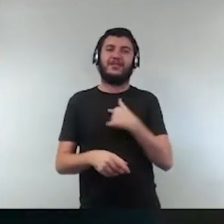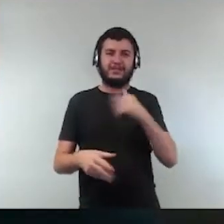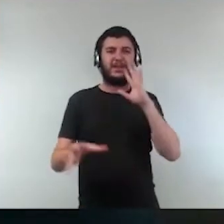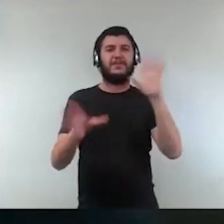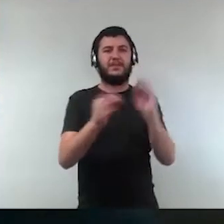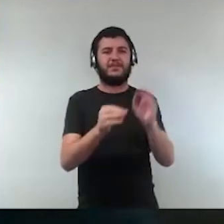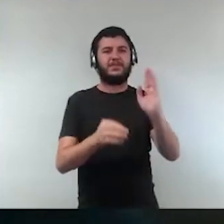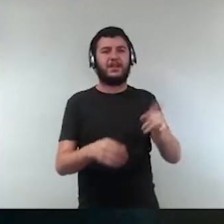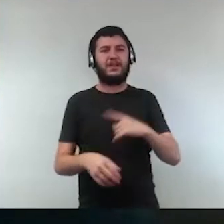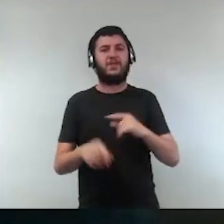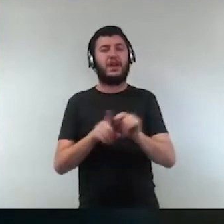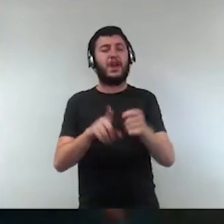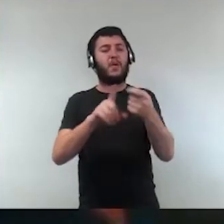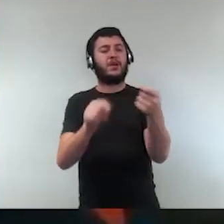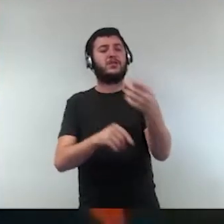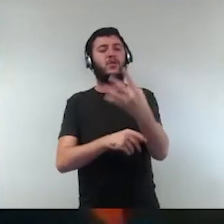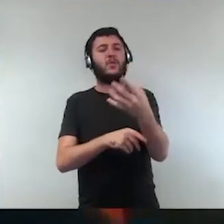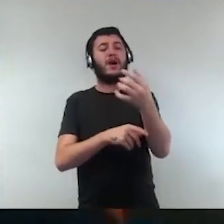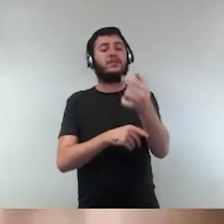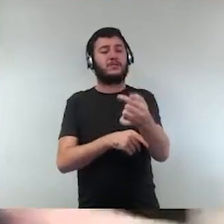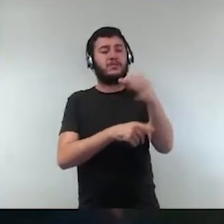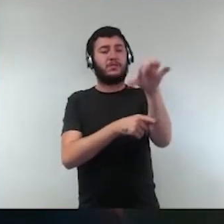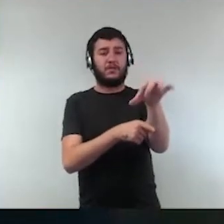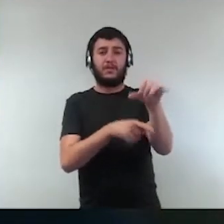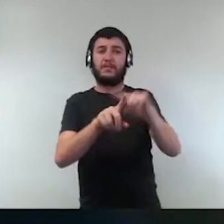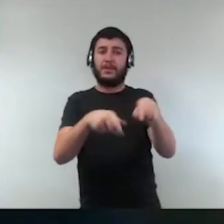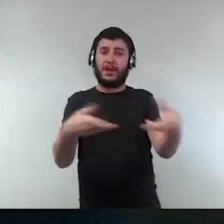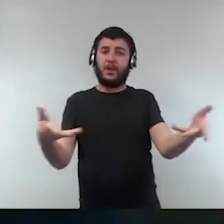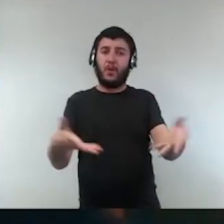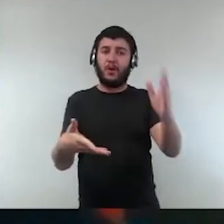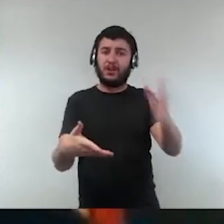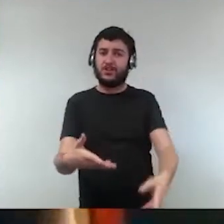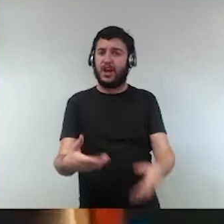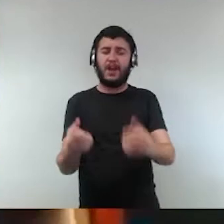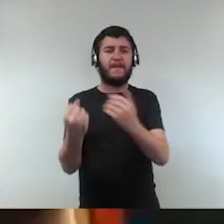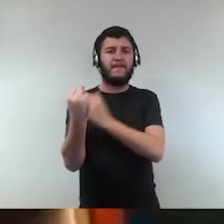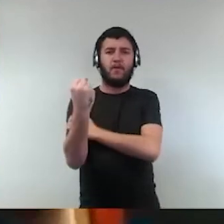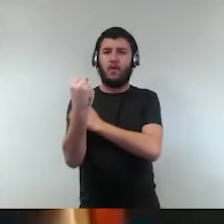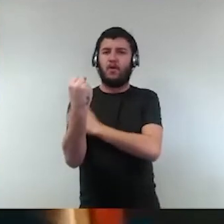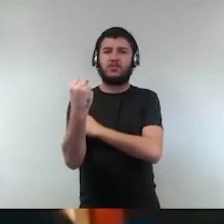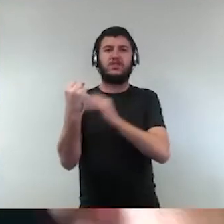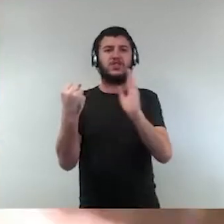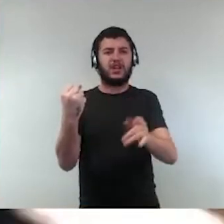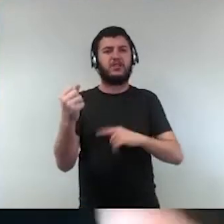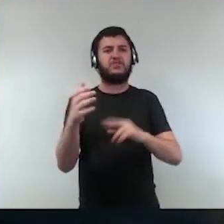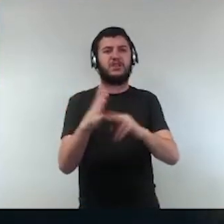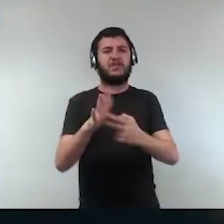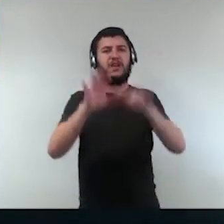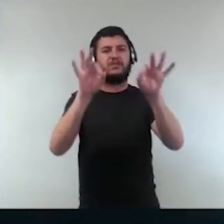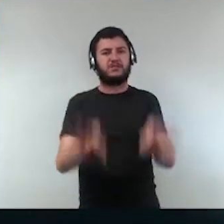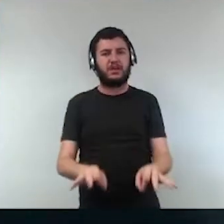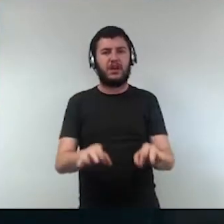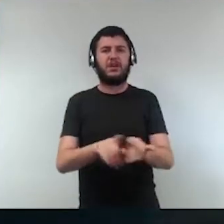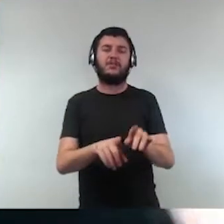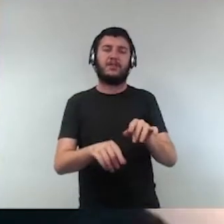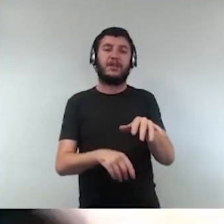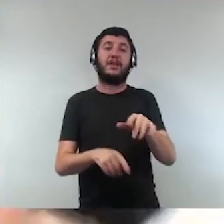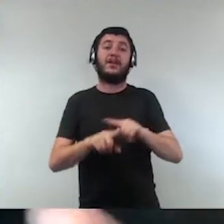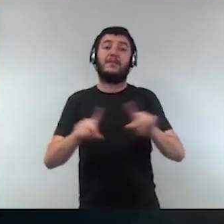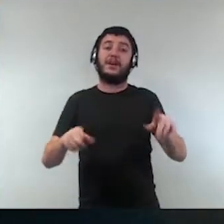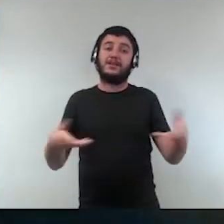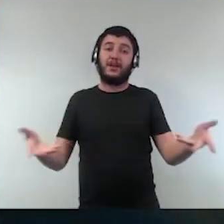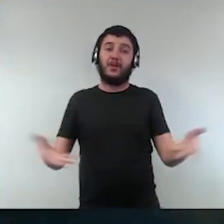dentro desse rol. Agora ele ganha uma força muito grande, ganha um sentido muito grande. Então, eram essas considerações, meus